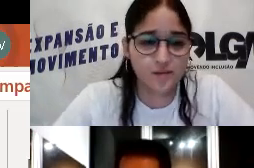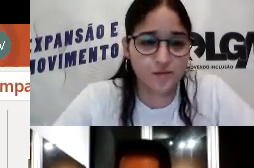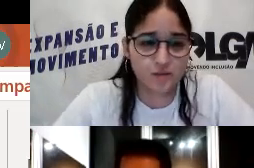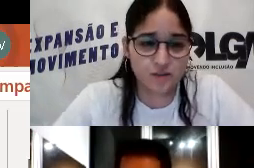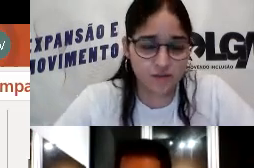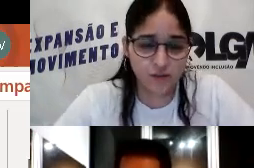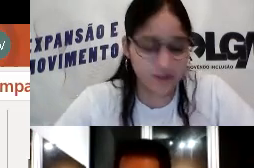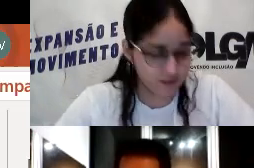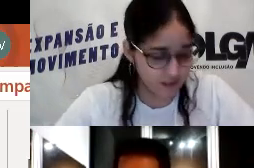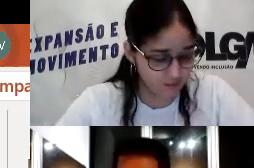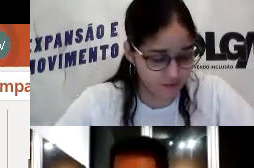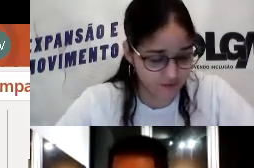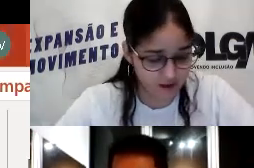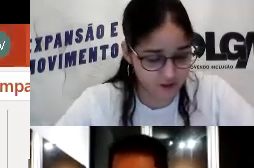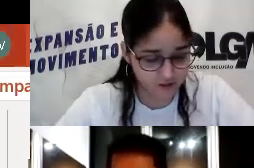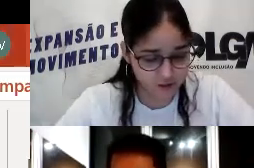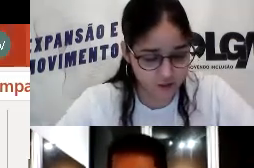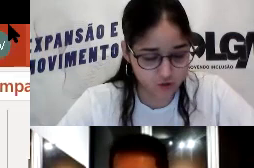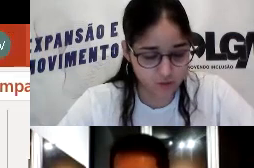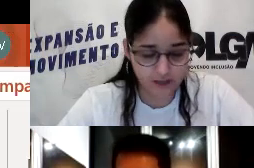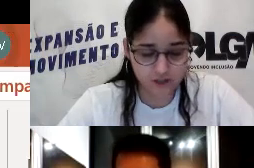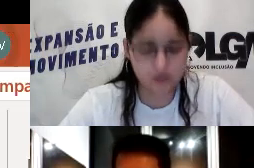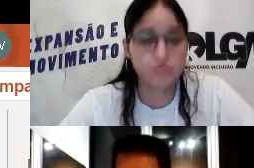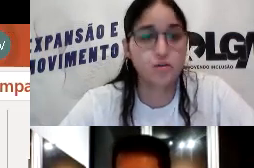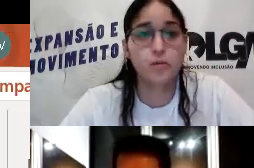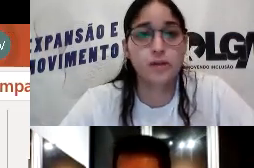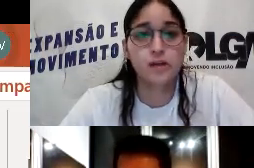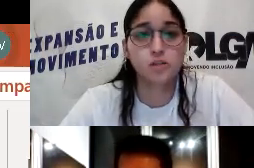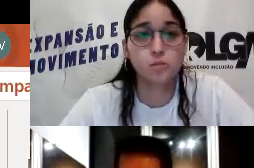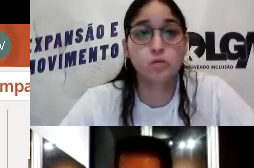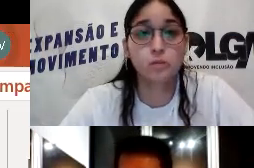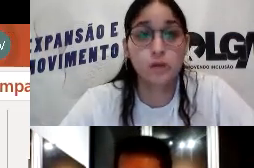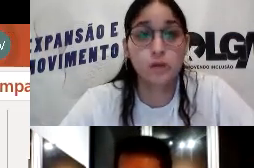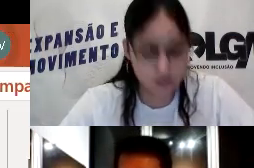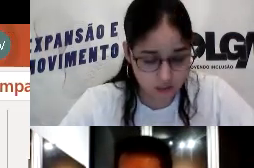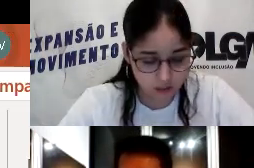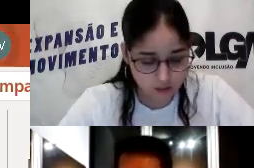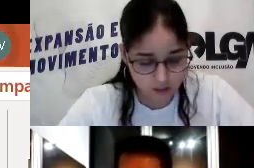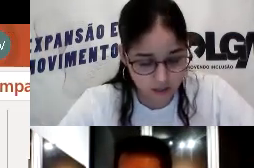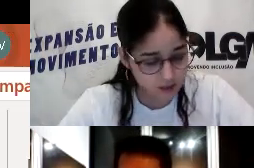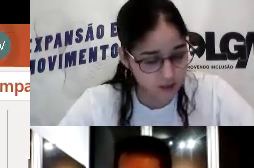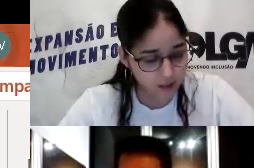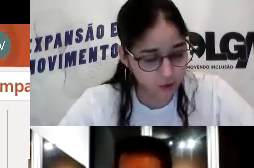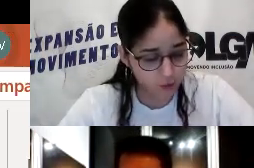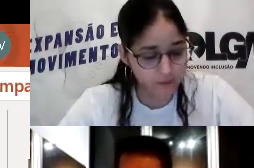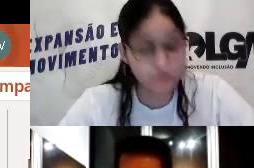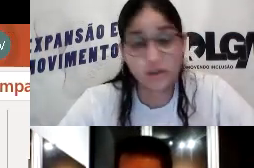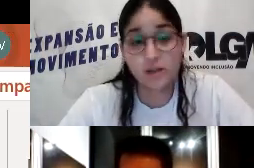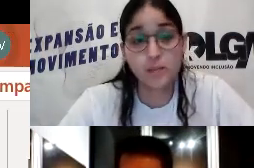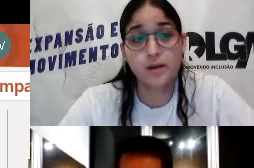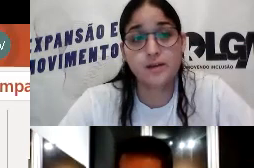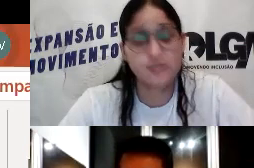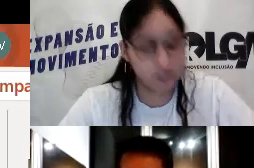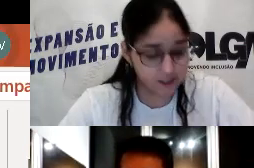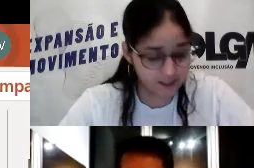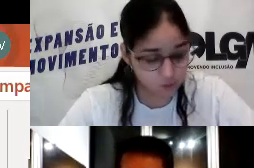porque você foi, assim, fantástico. Acho que a sua abordagem, ela foi uma abordagem muito humana, né? Ela olhou para o